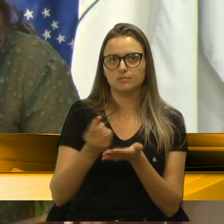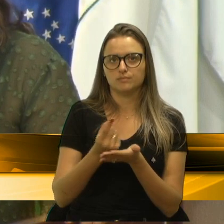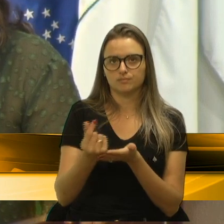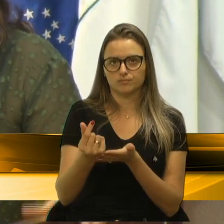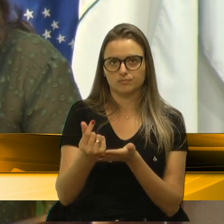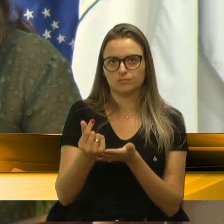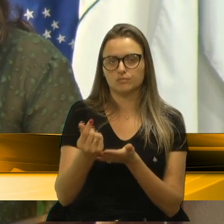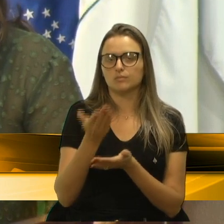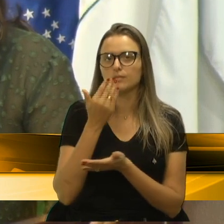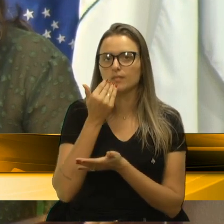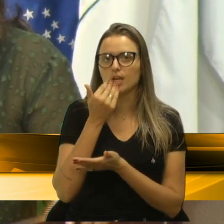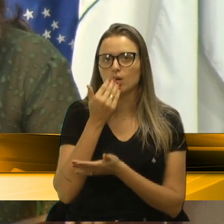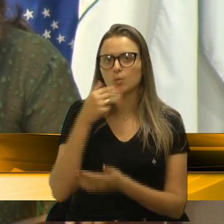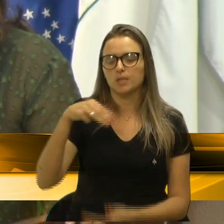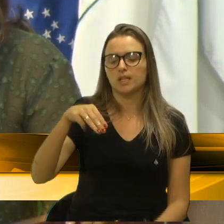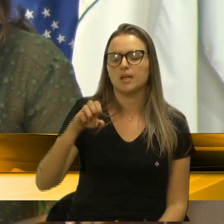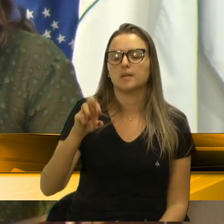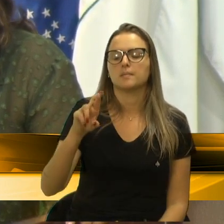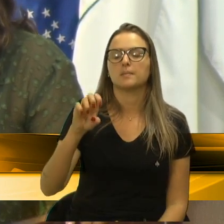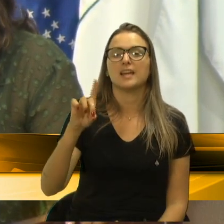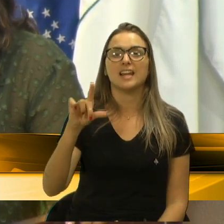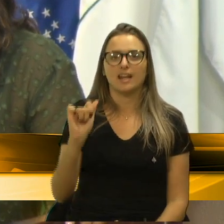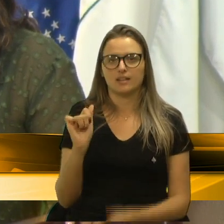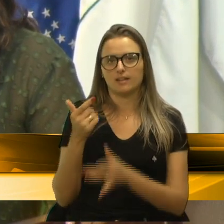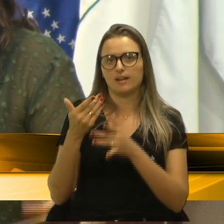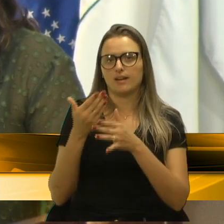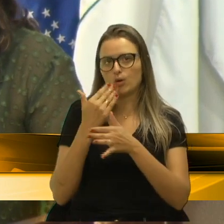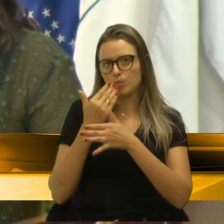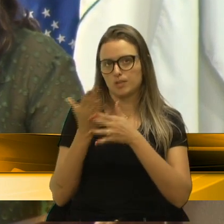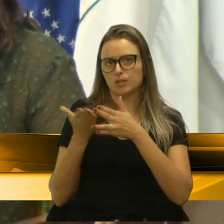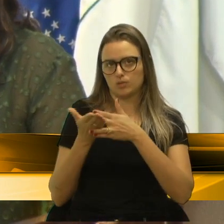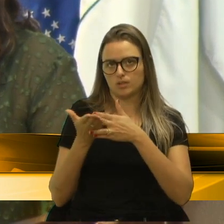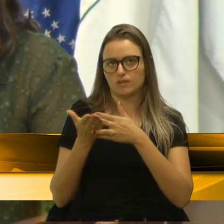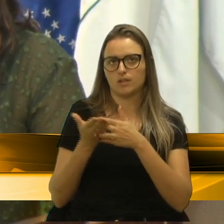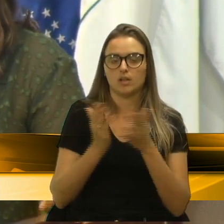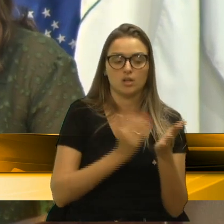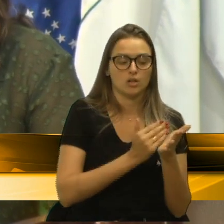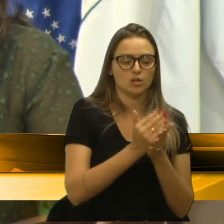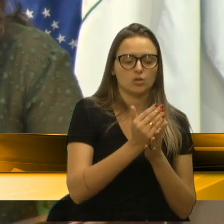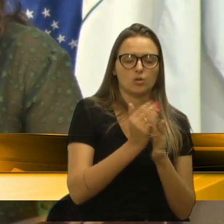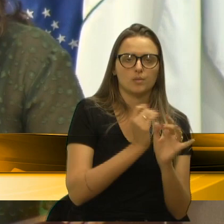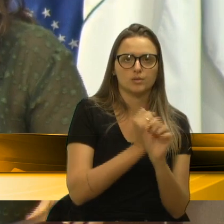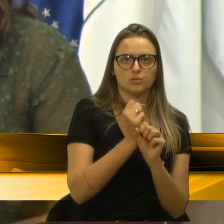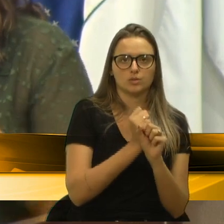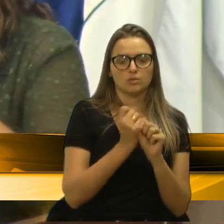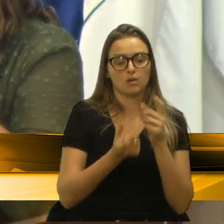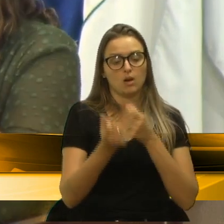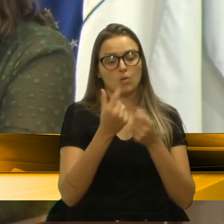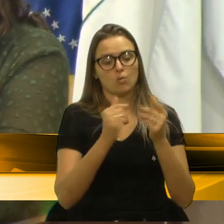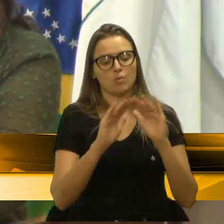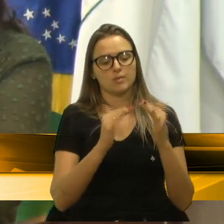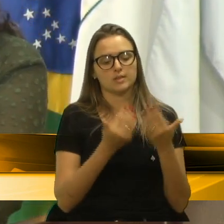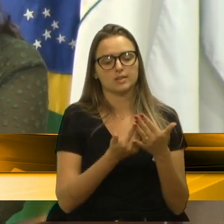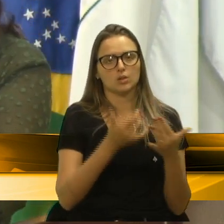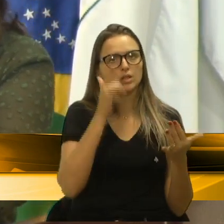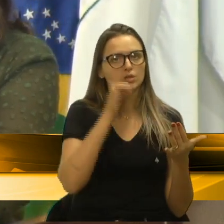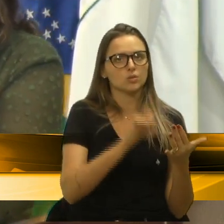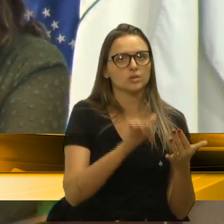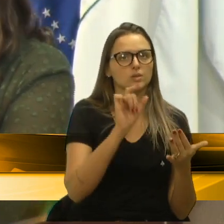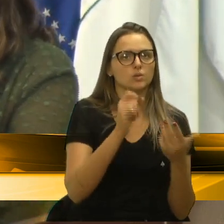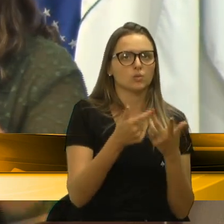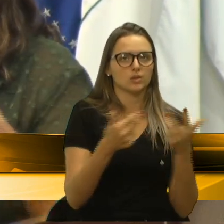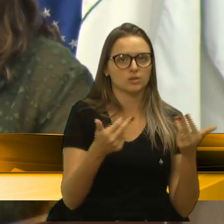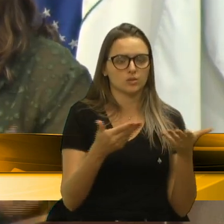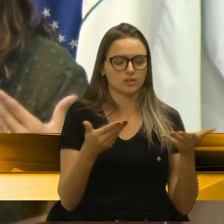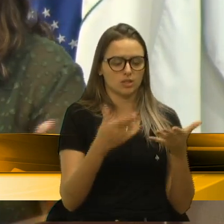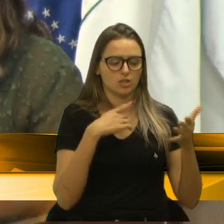a merenda escolar, de fato, para as escolas do Estado. Então, a partir do início desse ano, algumas escolas conseguiram, com o que tinha de estoque